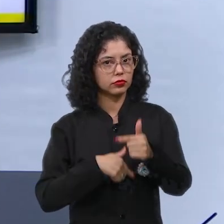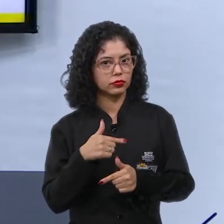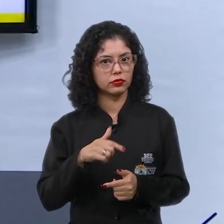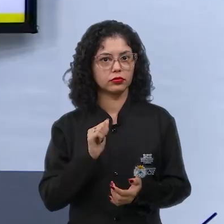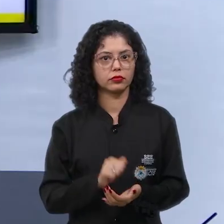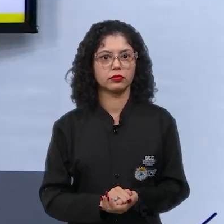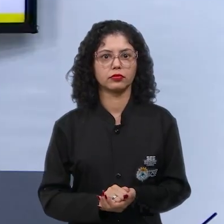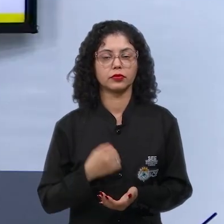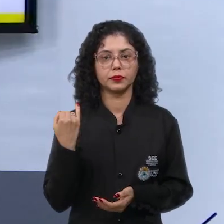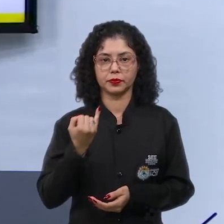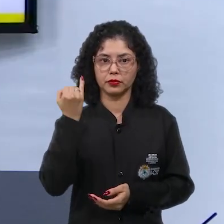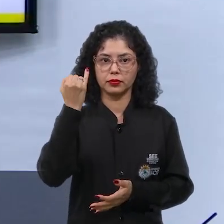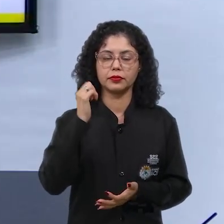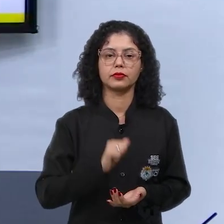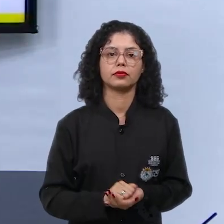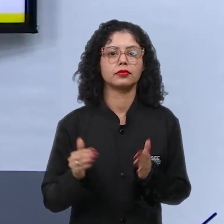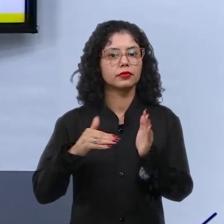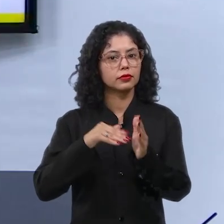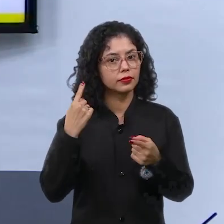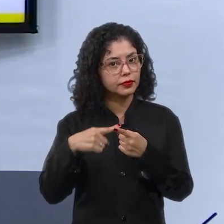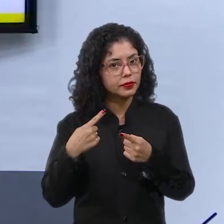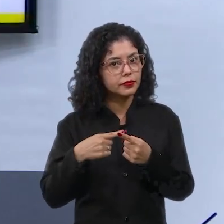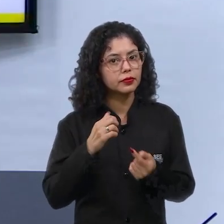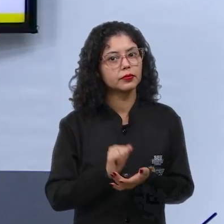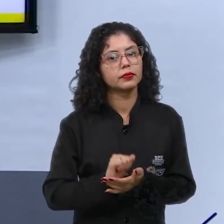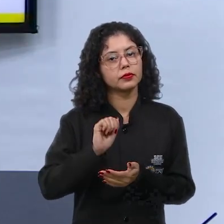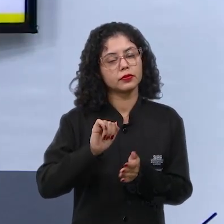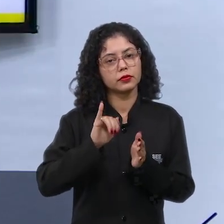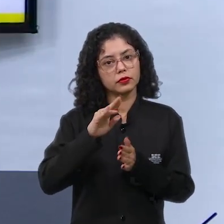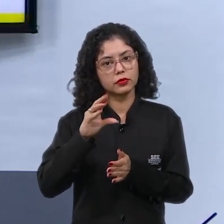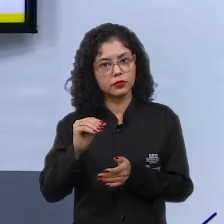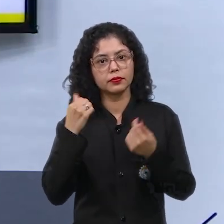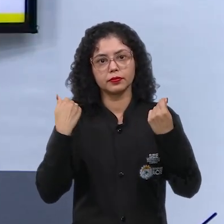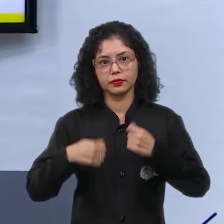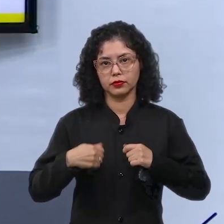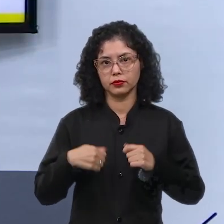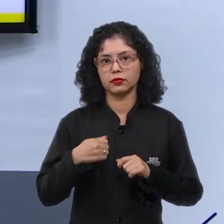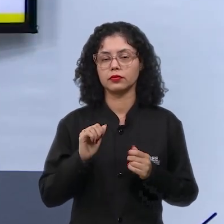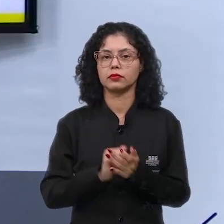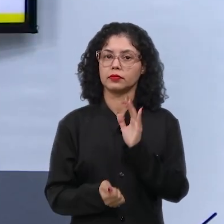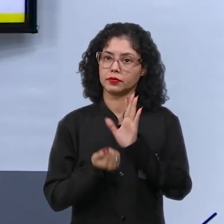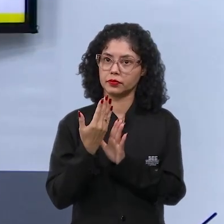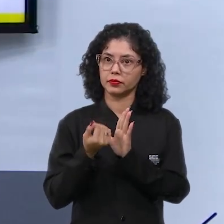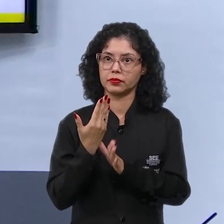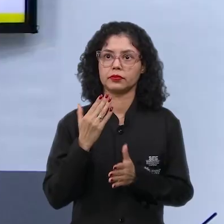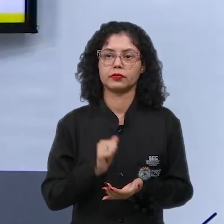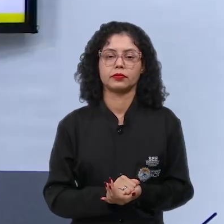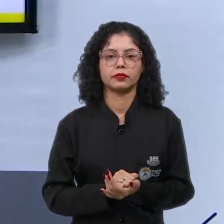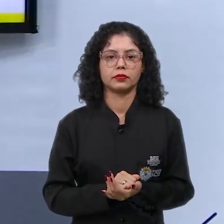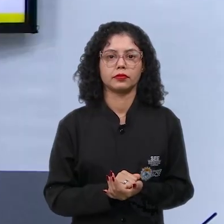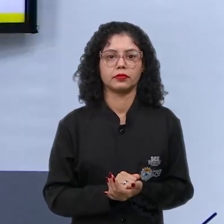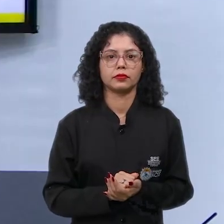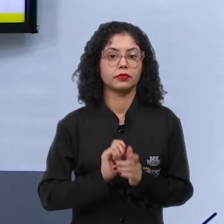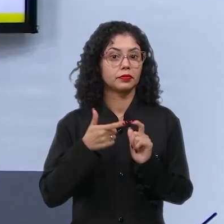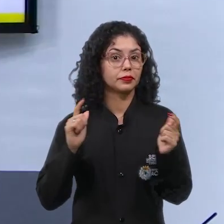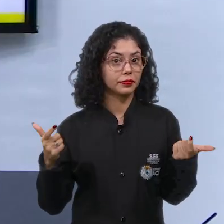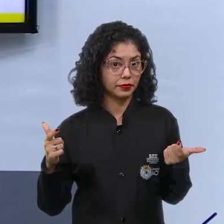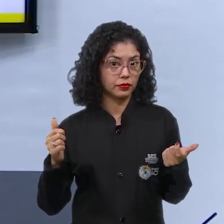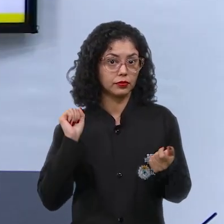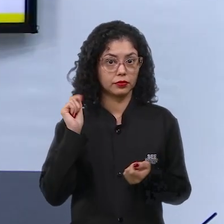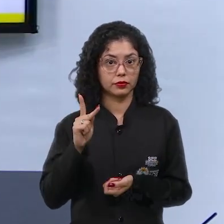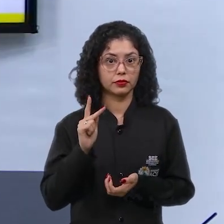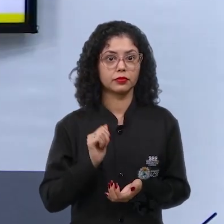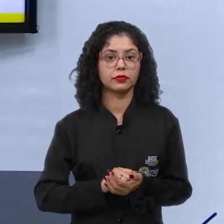forma eficiente. Até porque a biofábrica, ela precisa de uma produção em grande escala, tá